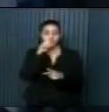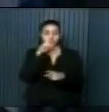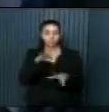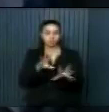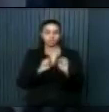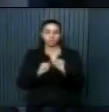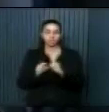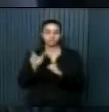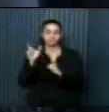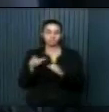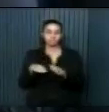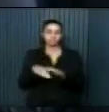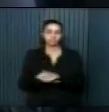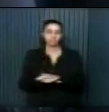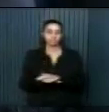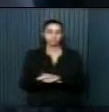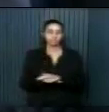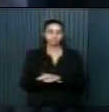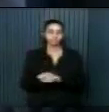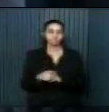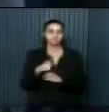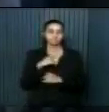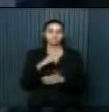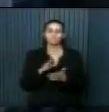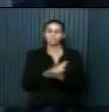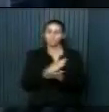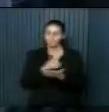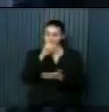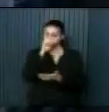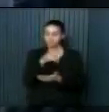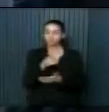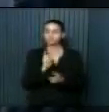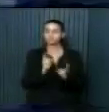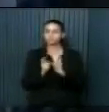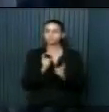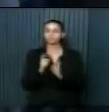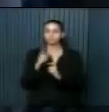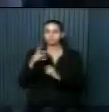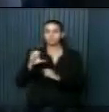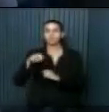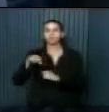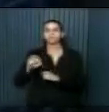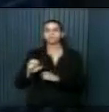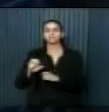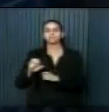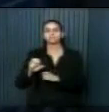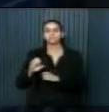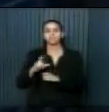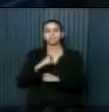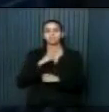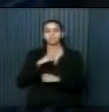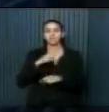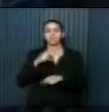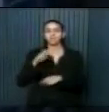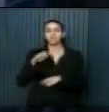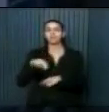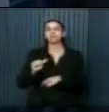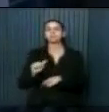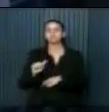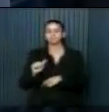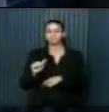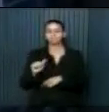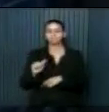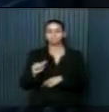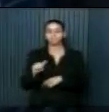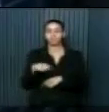parte do depositante, existem sanções administrativas para o ente, não é? Existem sanções, existem penalidades. E nós entendemos